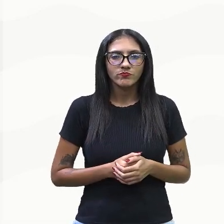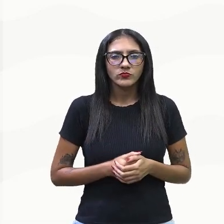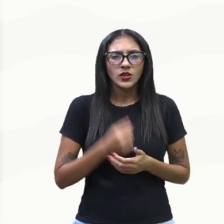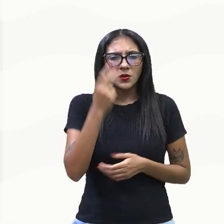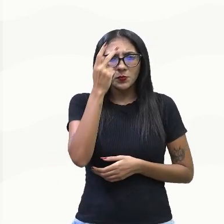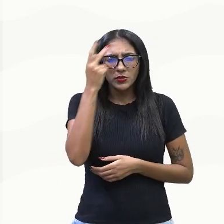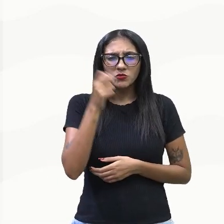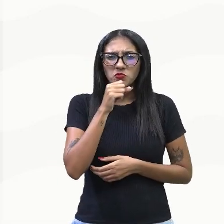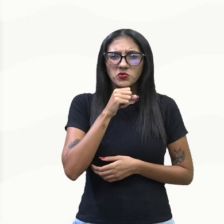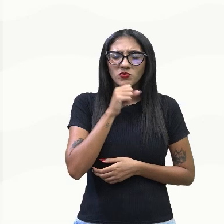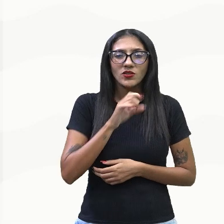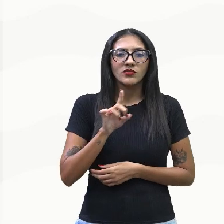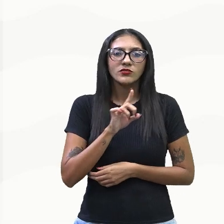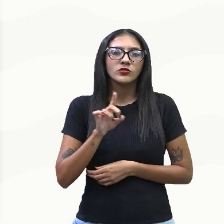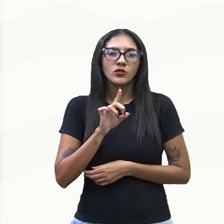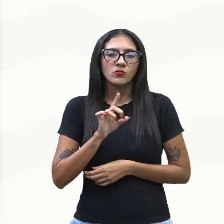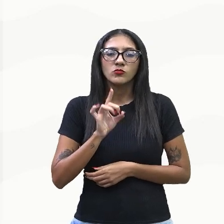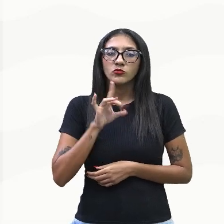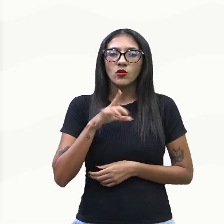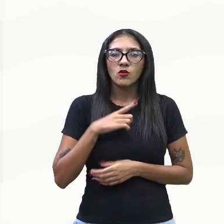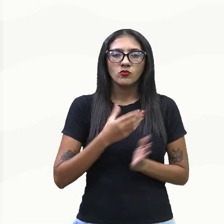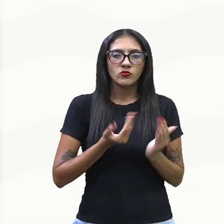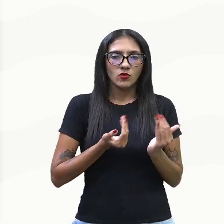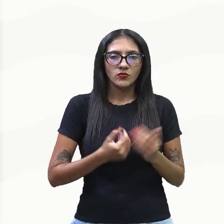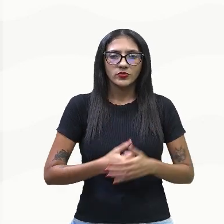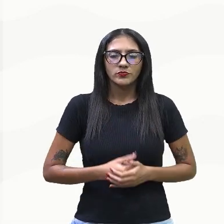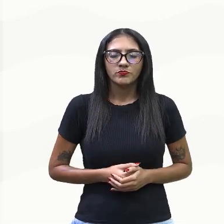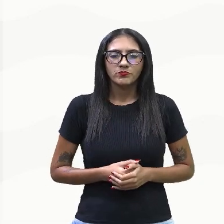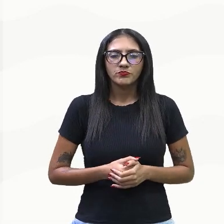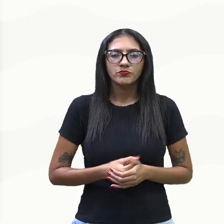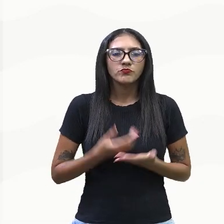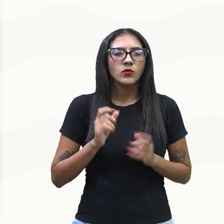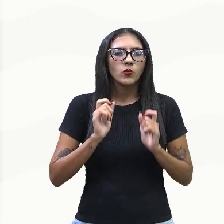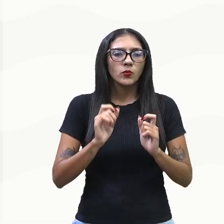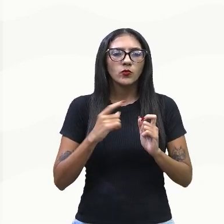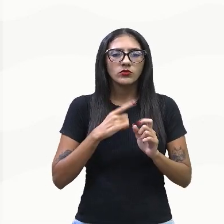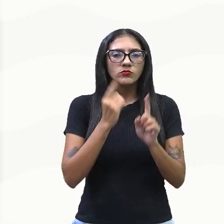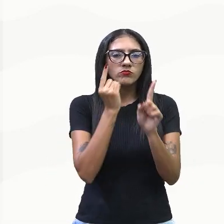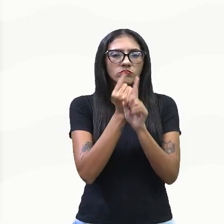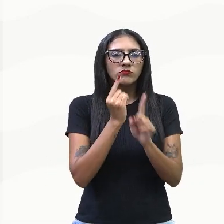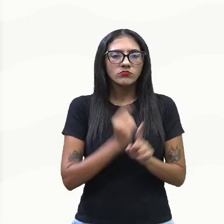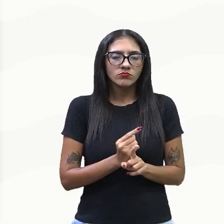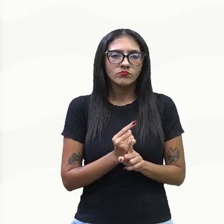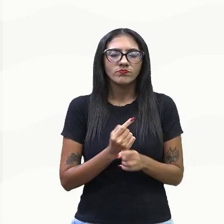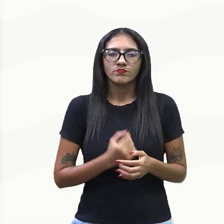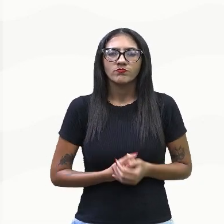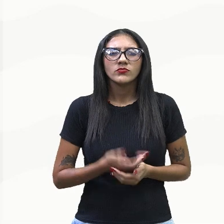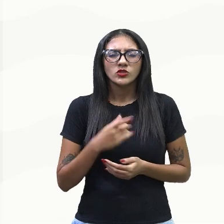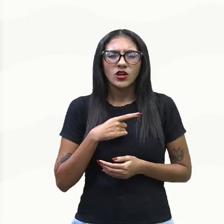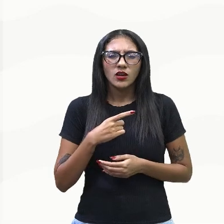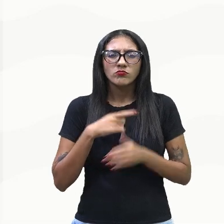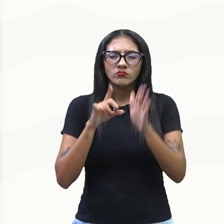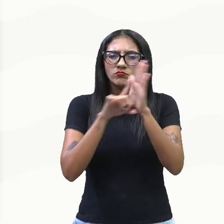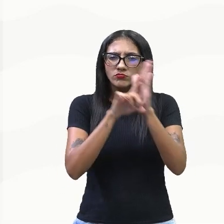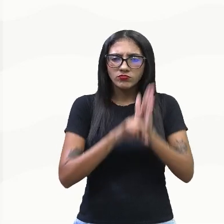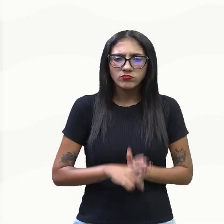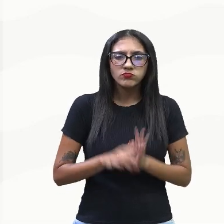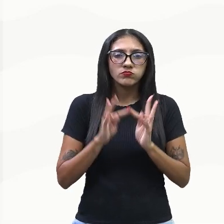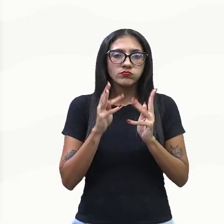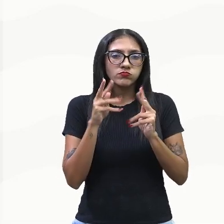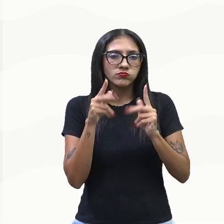pacientes jovens, está aqui, em pacientes jovens. Qual foi o resultado, pessoal? E depois de toda a pesquisa feita, foi apresentada,